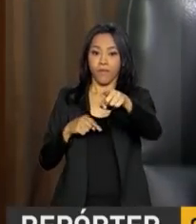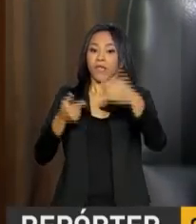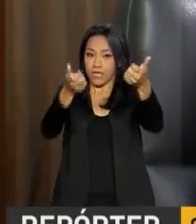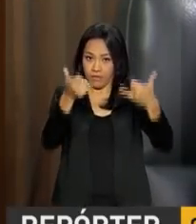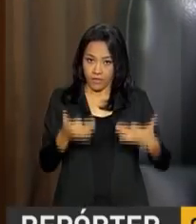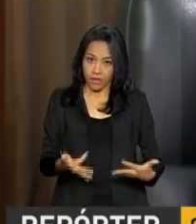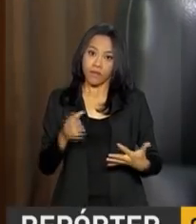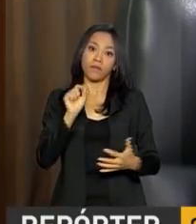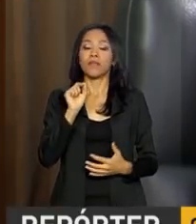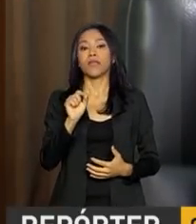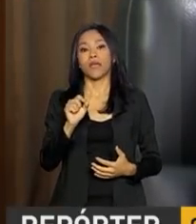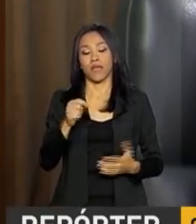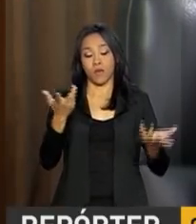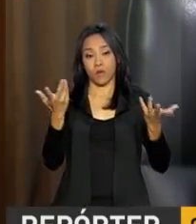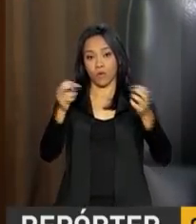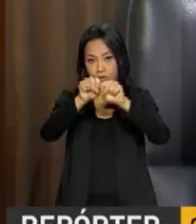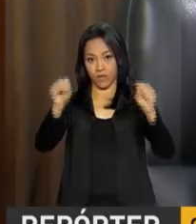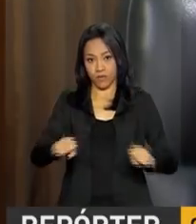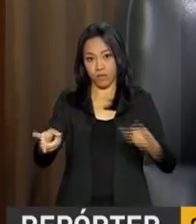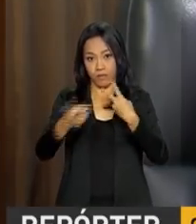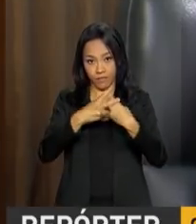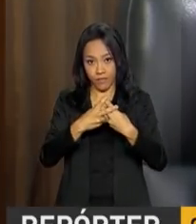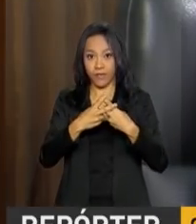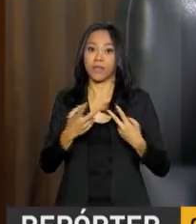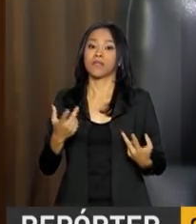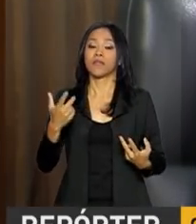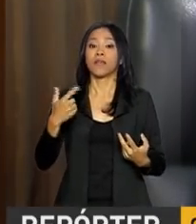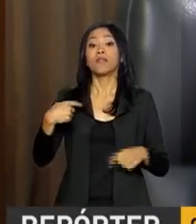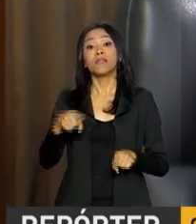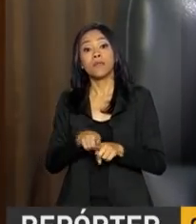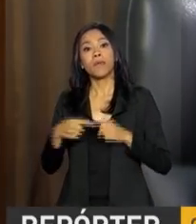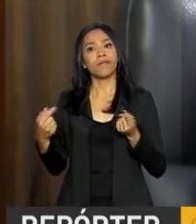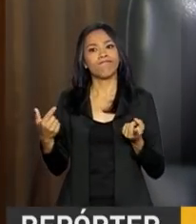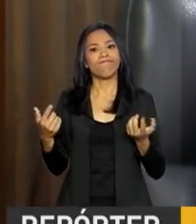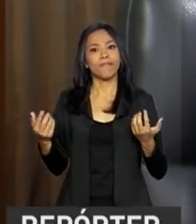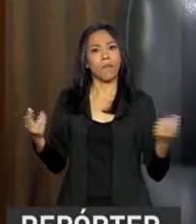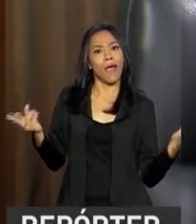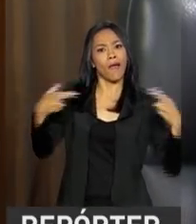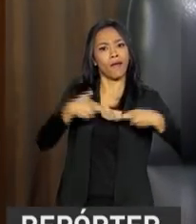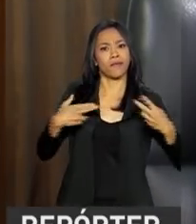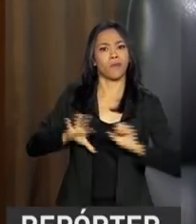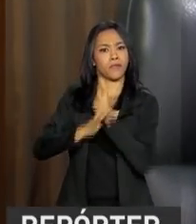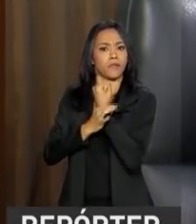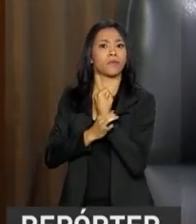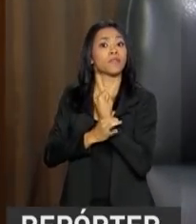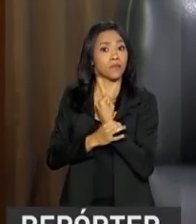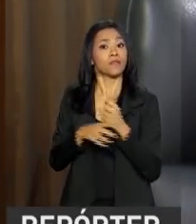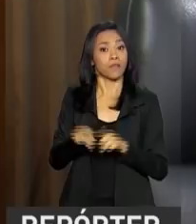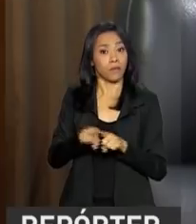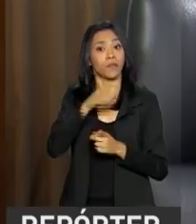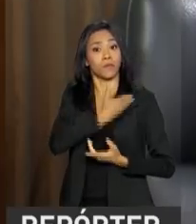a questão a ser área em briga com a questão da segurança pública nós não tínhamos cão como ainda não